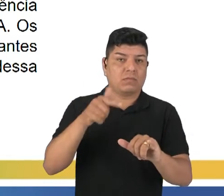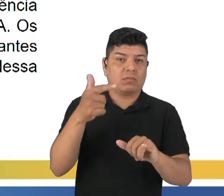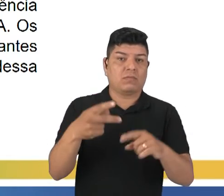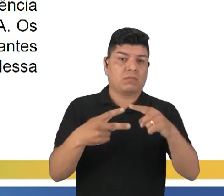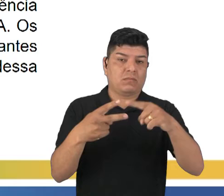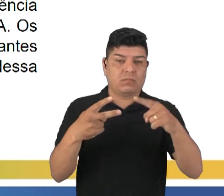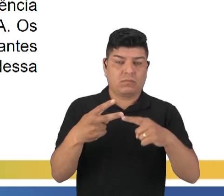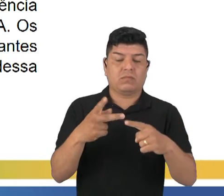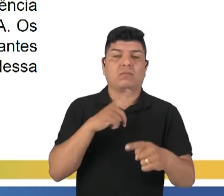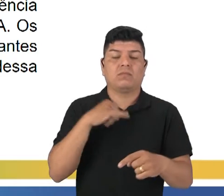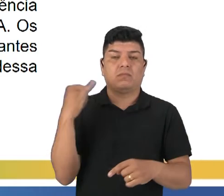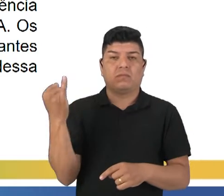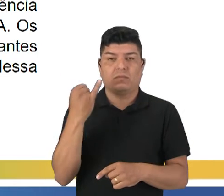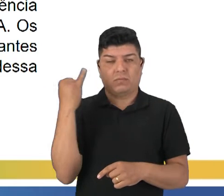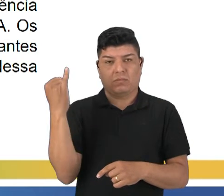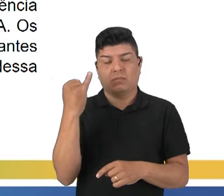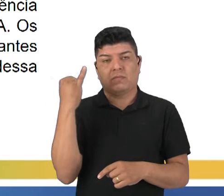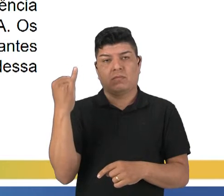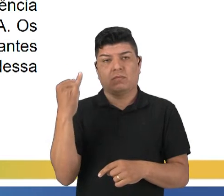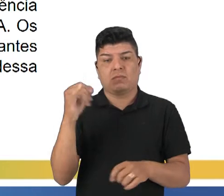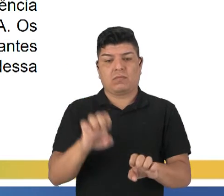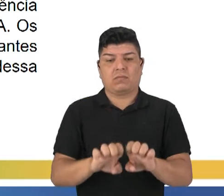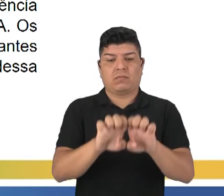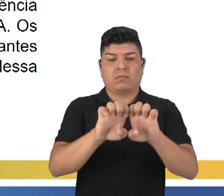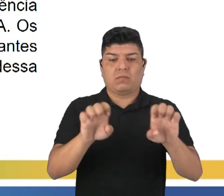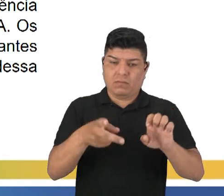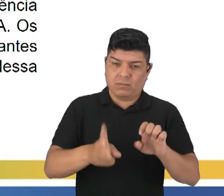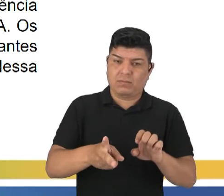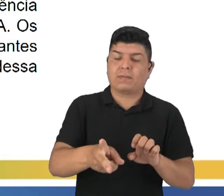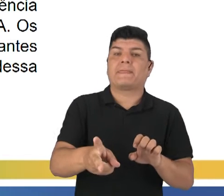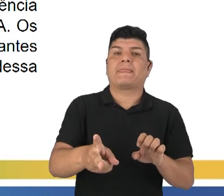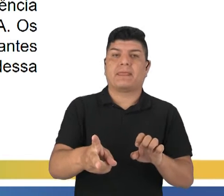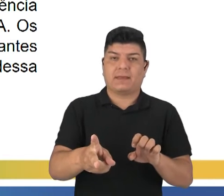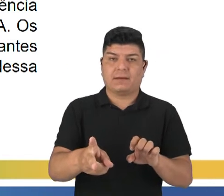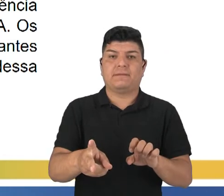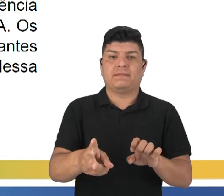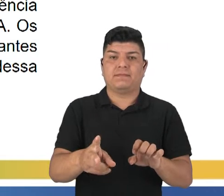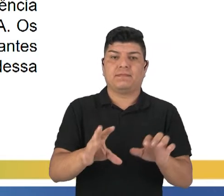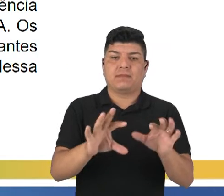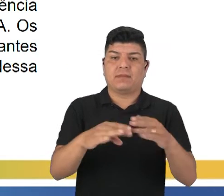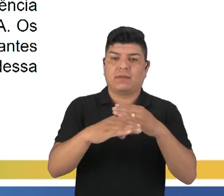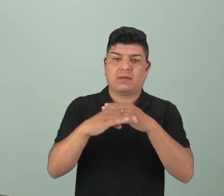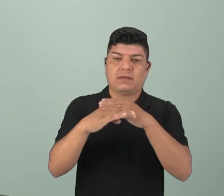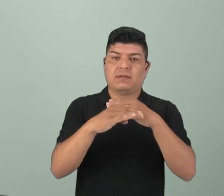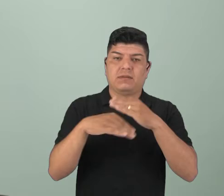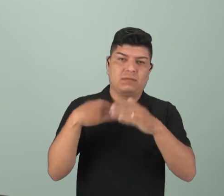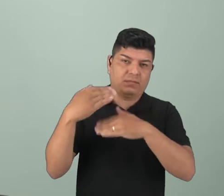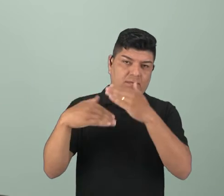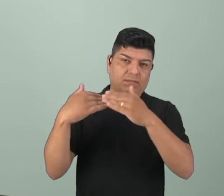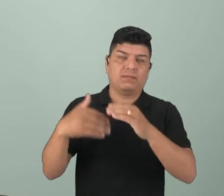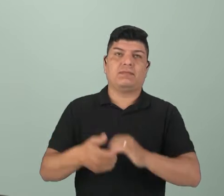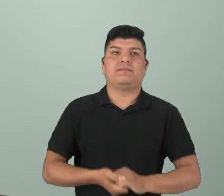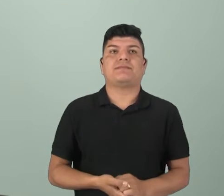outros 2 braços são importantes para manter a estrutura da molécula, ou seja, para manter ele equilibrado durante esse processo.